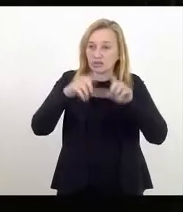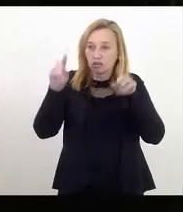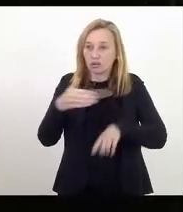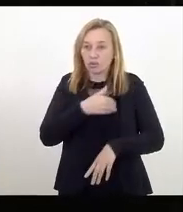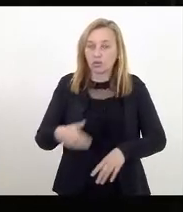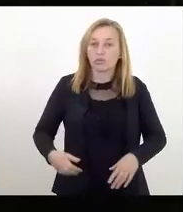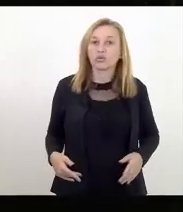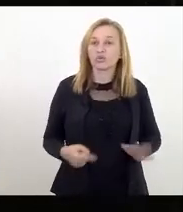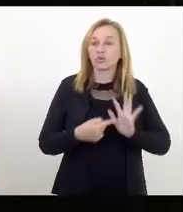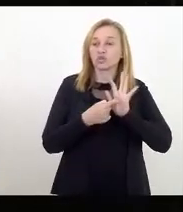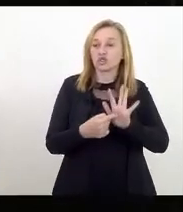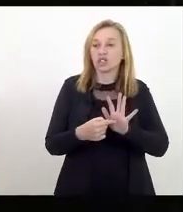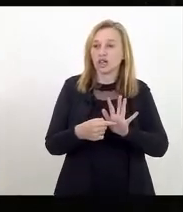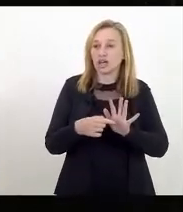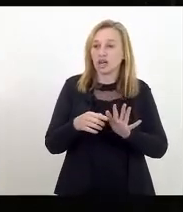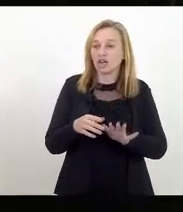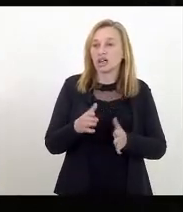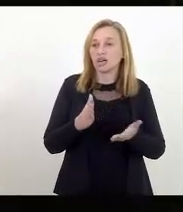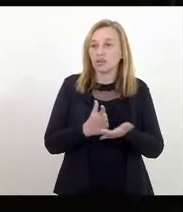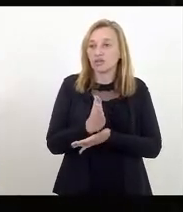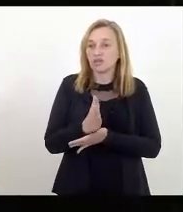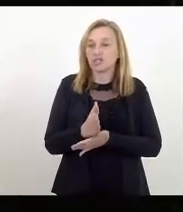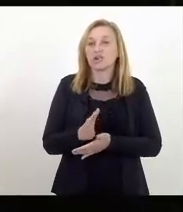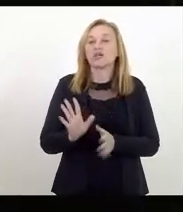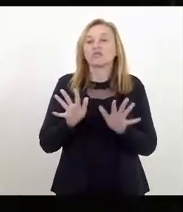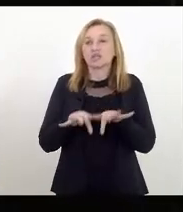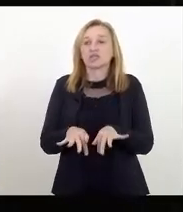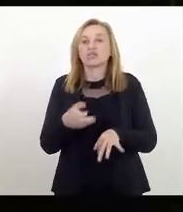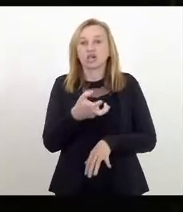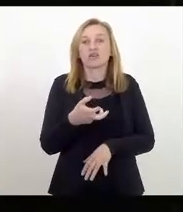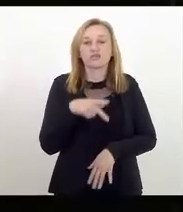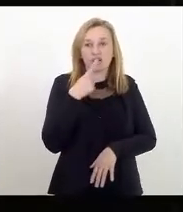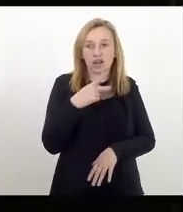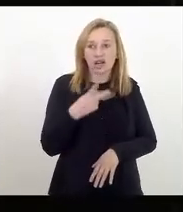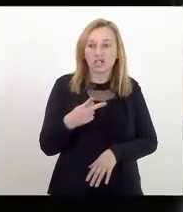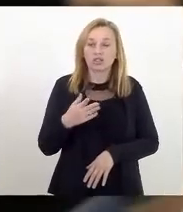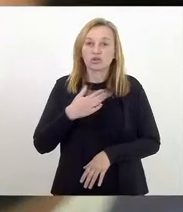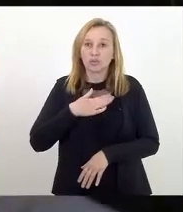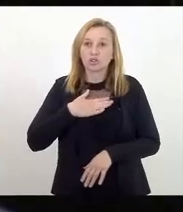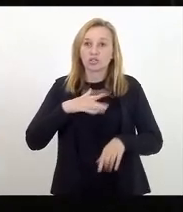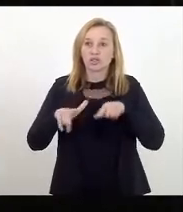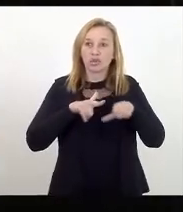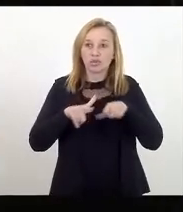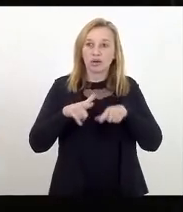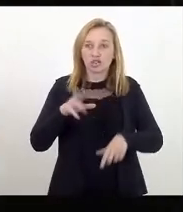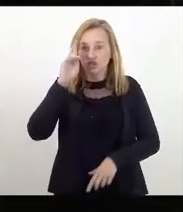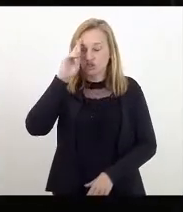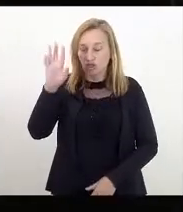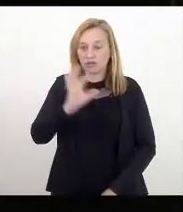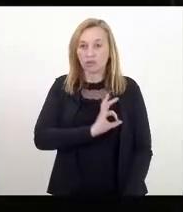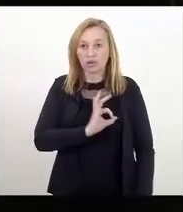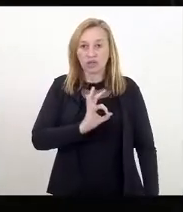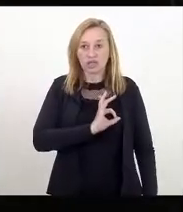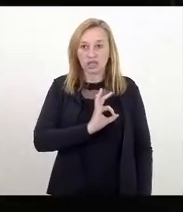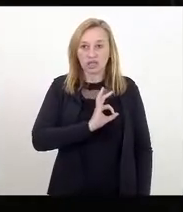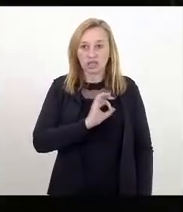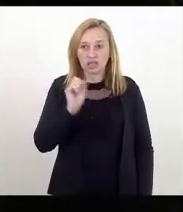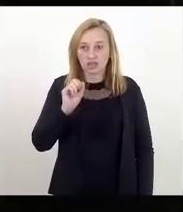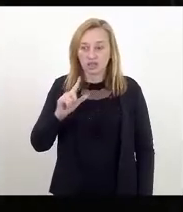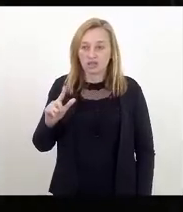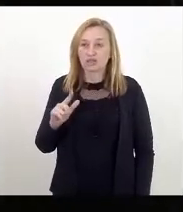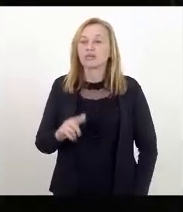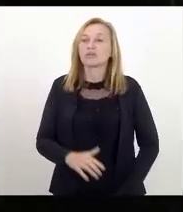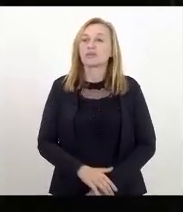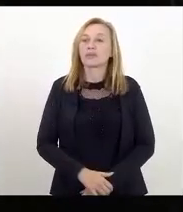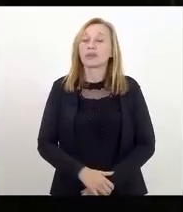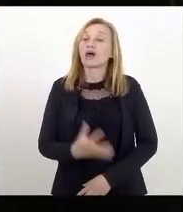decisão. Para terminar, eu quero dizer que foi na minha gestão como chefe da Polícia Civil que a Polícia